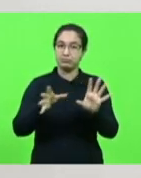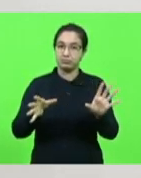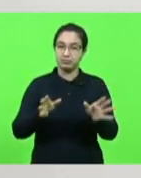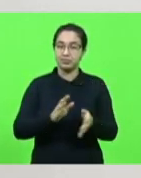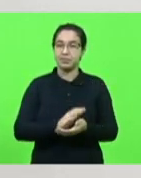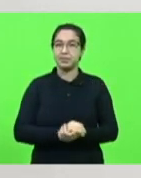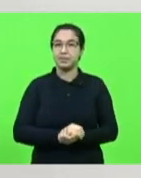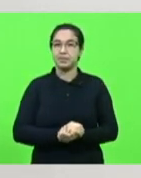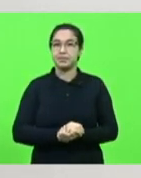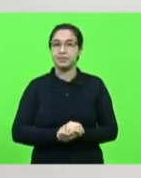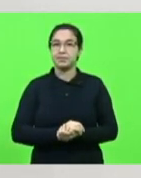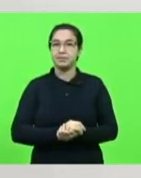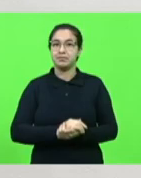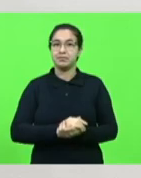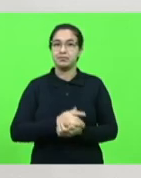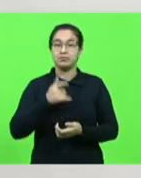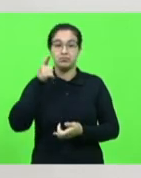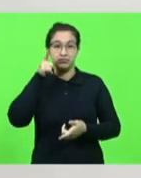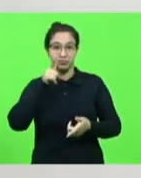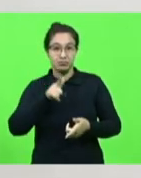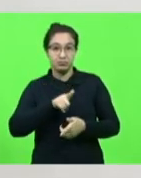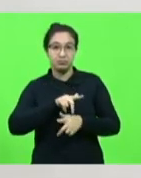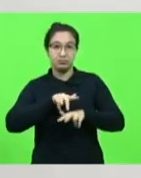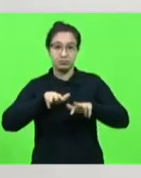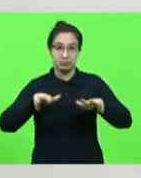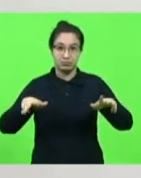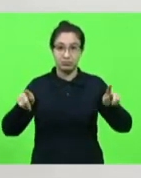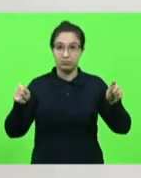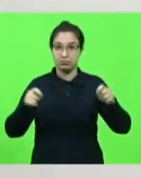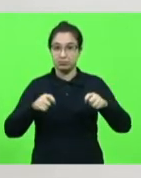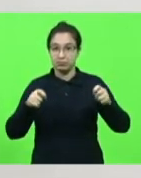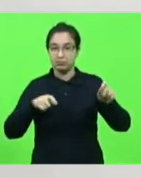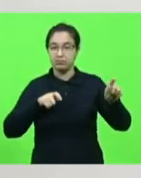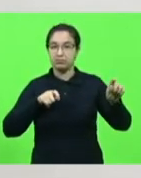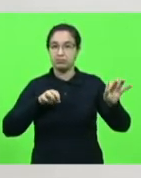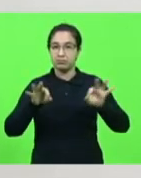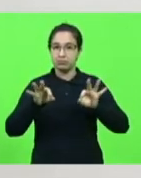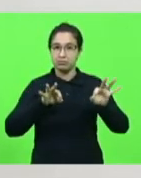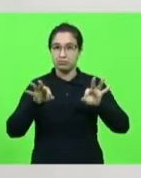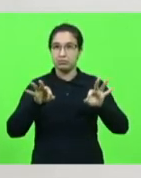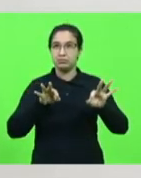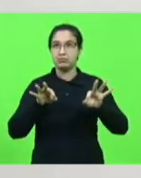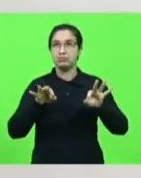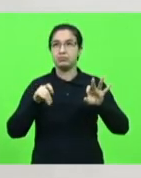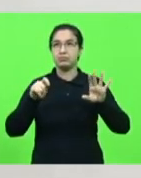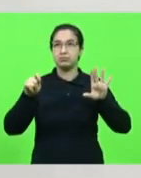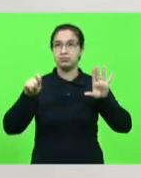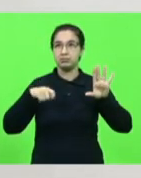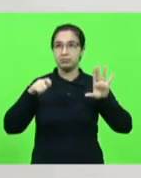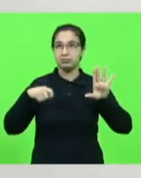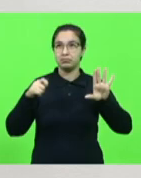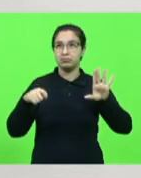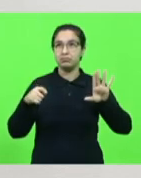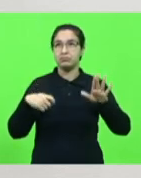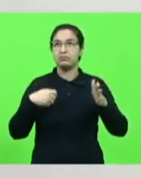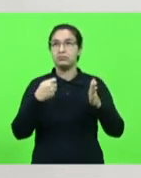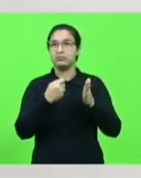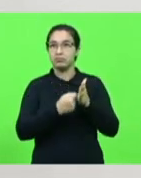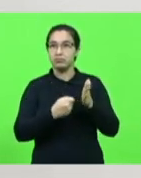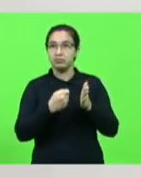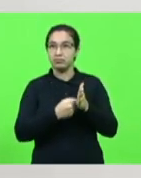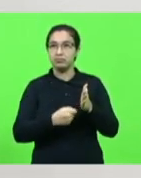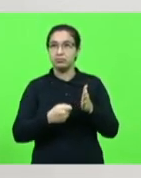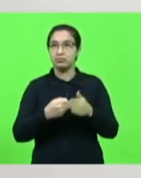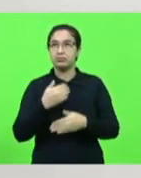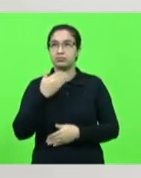a avançar, né? Ontem eu recebi essas imagens, até preparei o vídeo aqui, que é essa dragagem que eu cobro há tempo, já cobrei até de forma áspera, mas vou